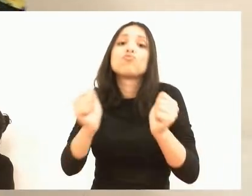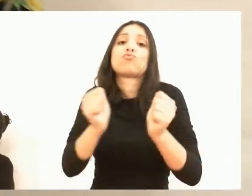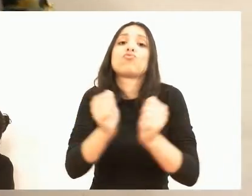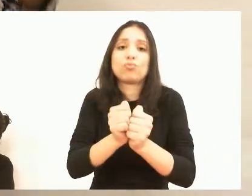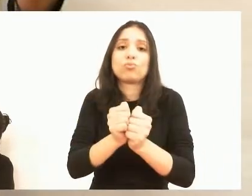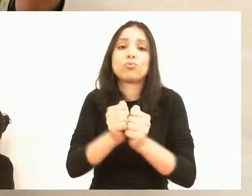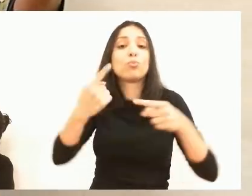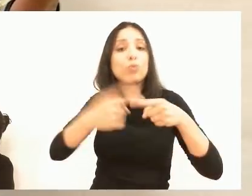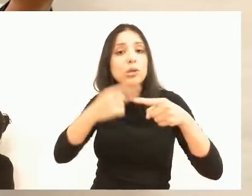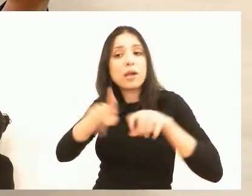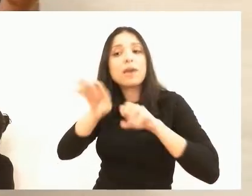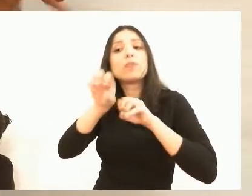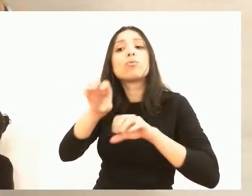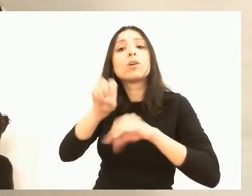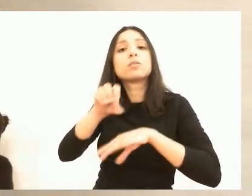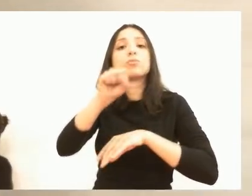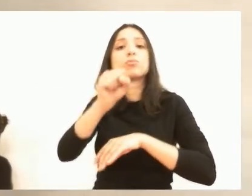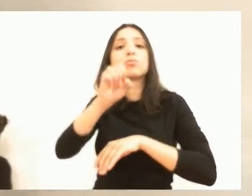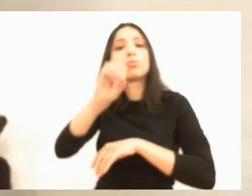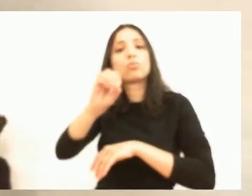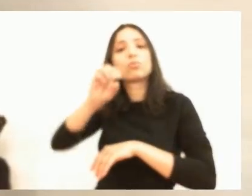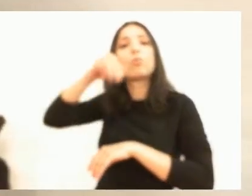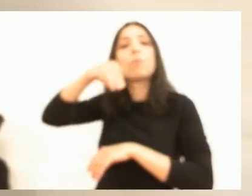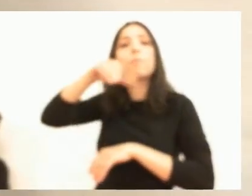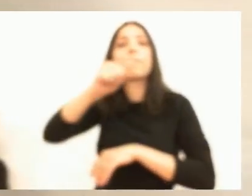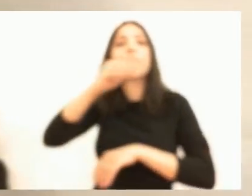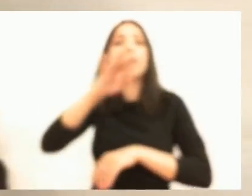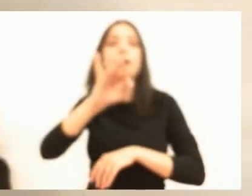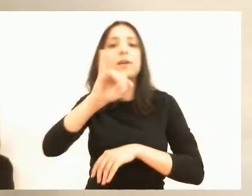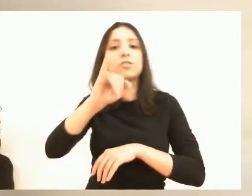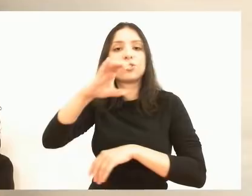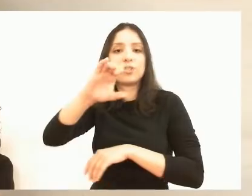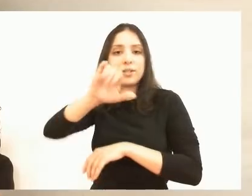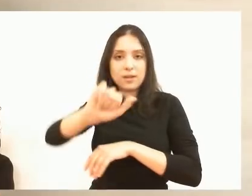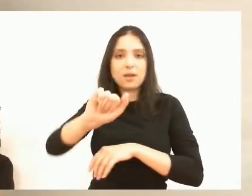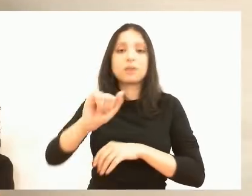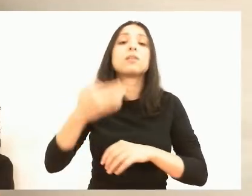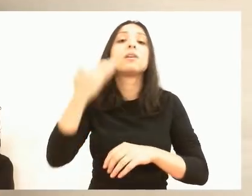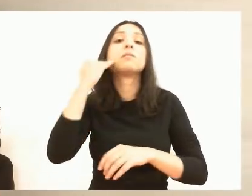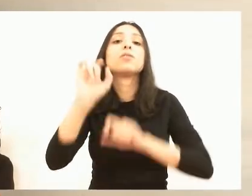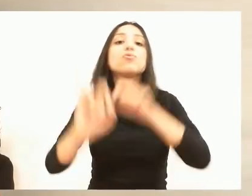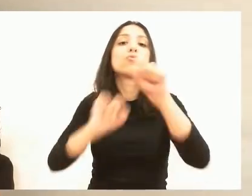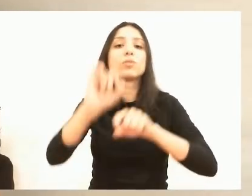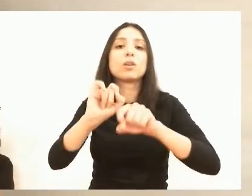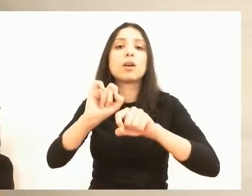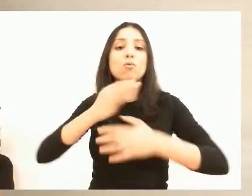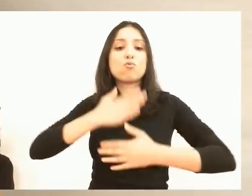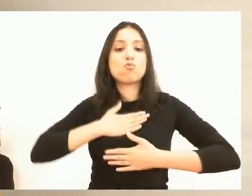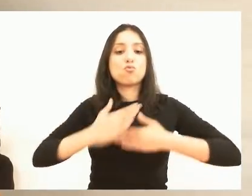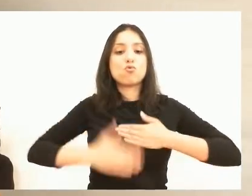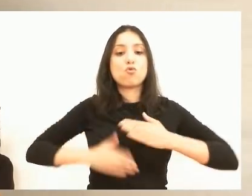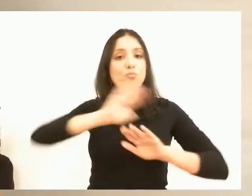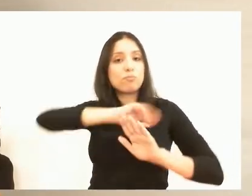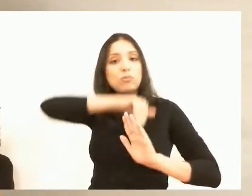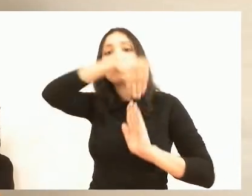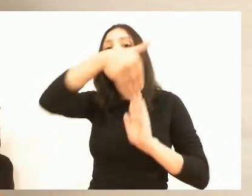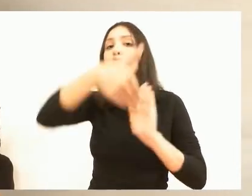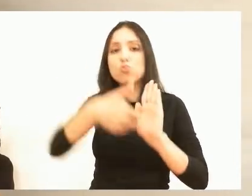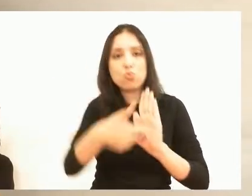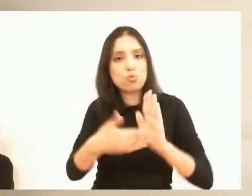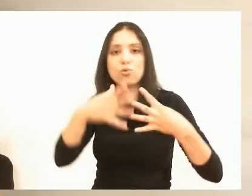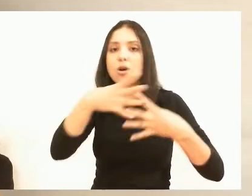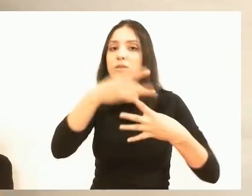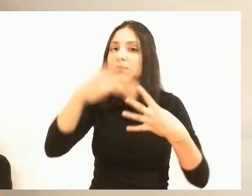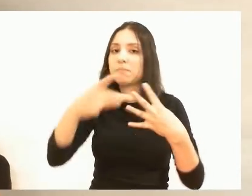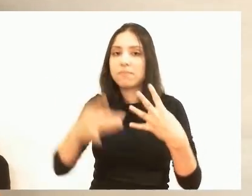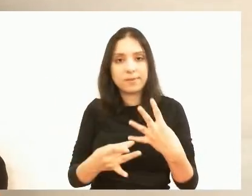somática do corpo soma que considera a integralidade do corpo em todos os seus aspectos então